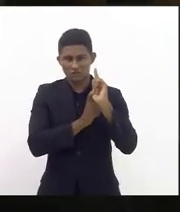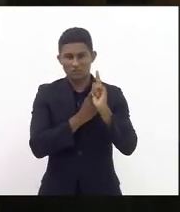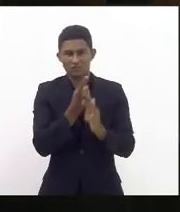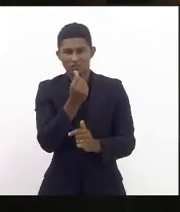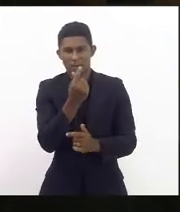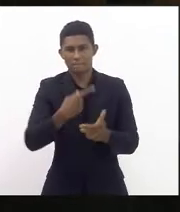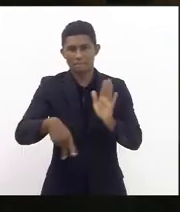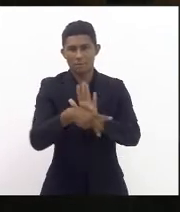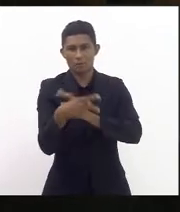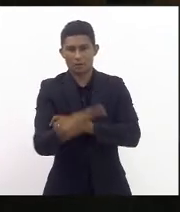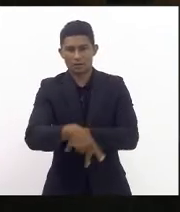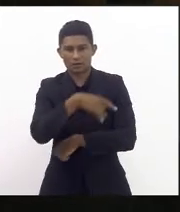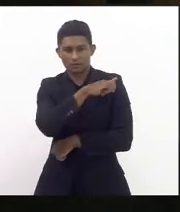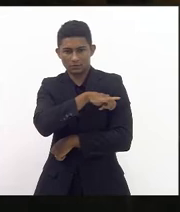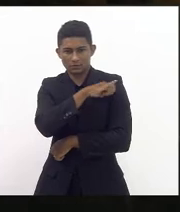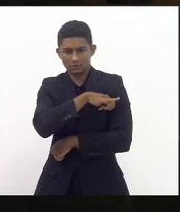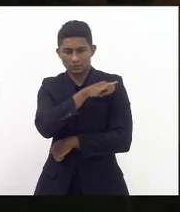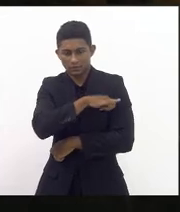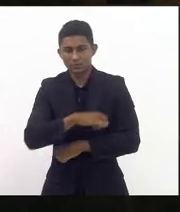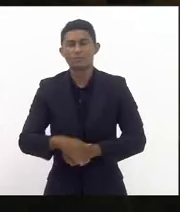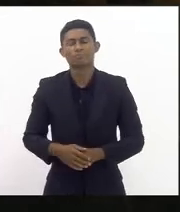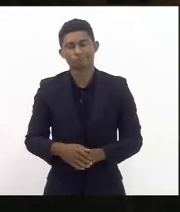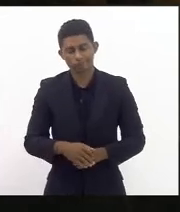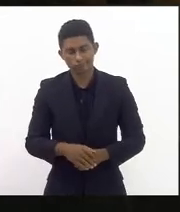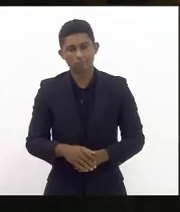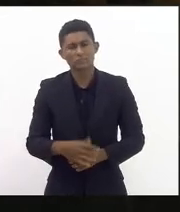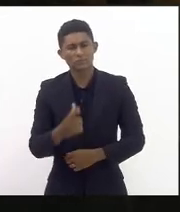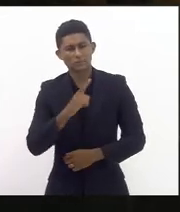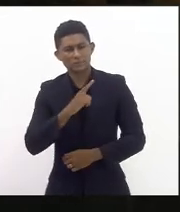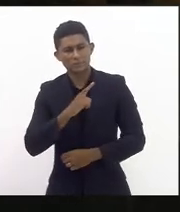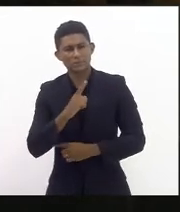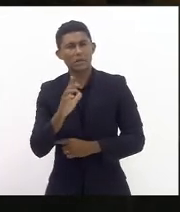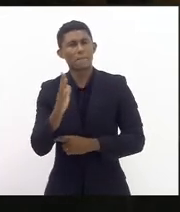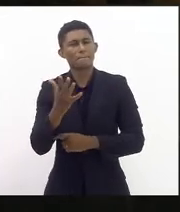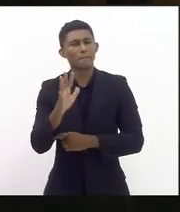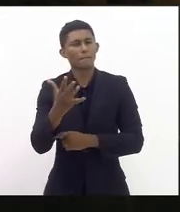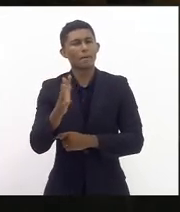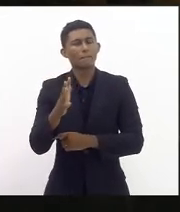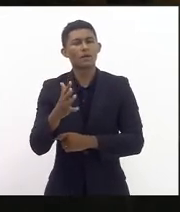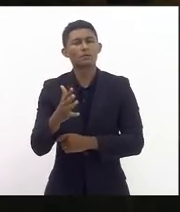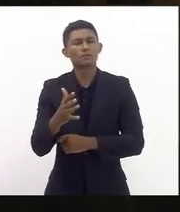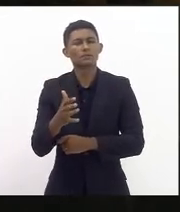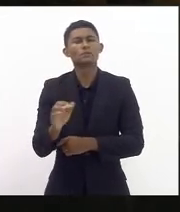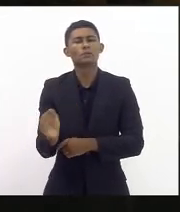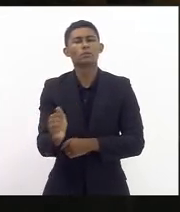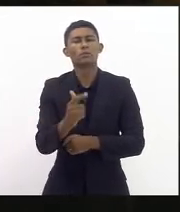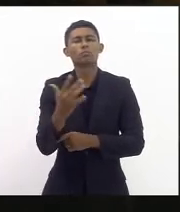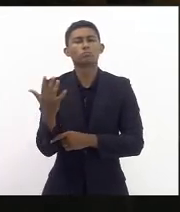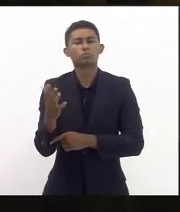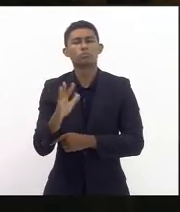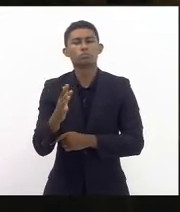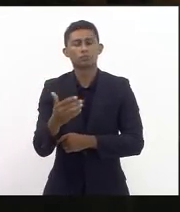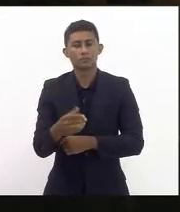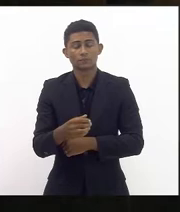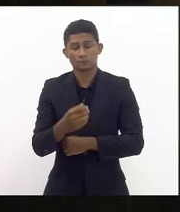Rio de Janeiro monta aproximadamente, deputado Eliomar Coelho,